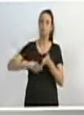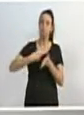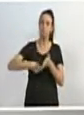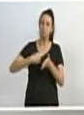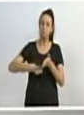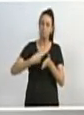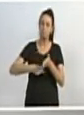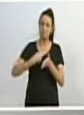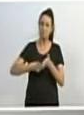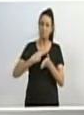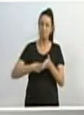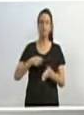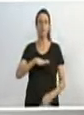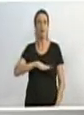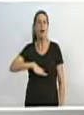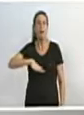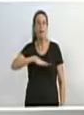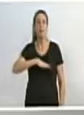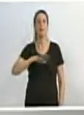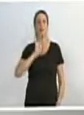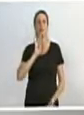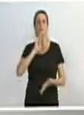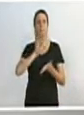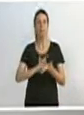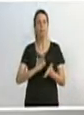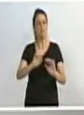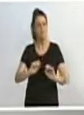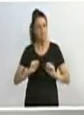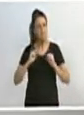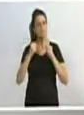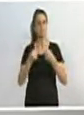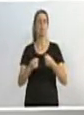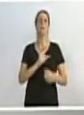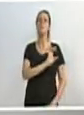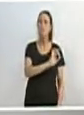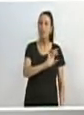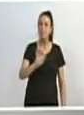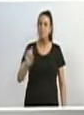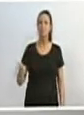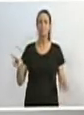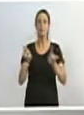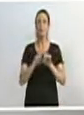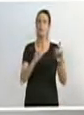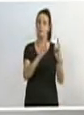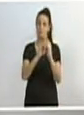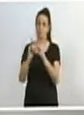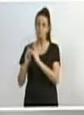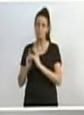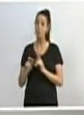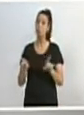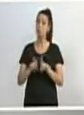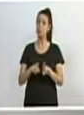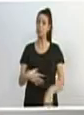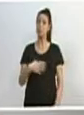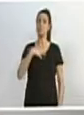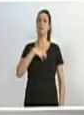que nós tivemos na formatação e no engajamento pessoal de cada um de vocês ou de suas entidades, sentem-se também